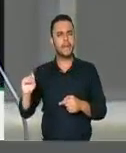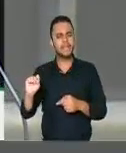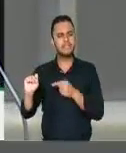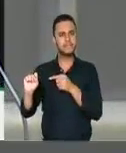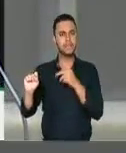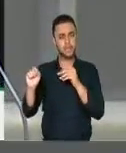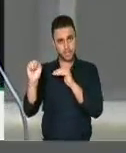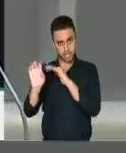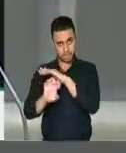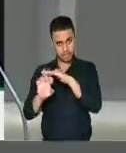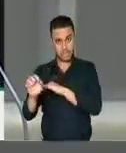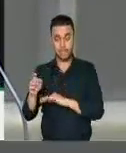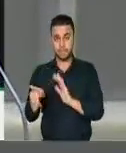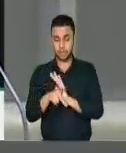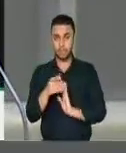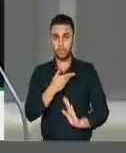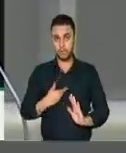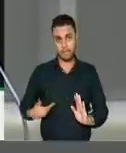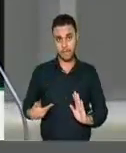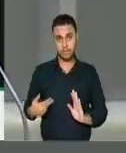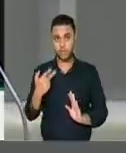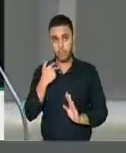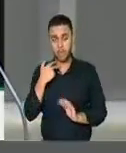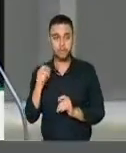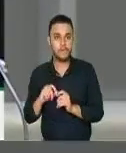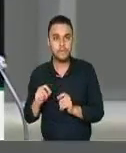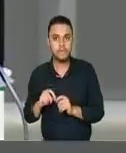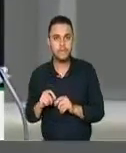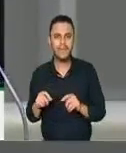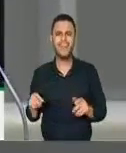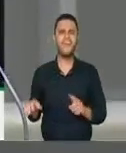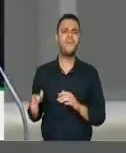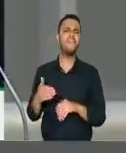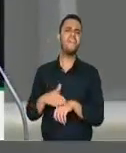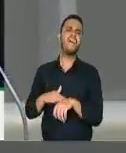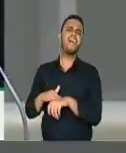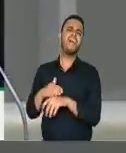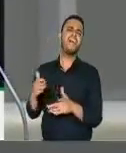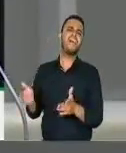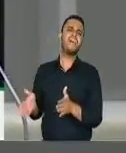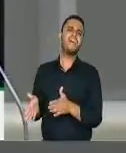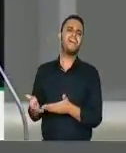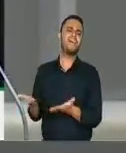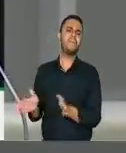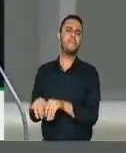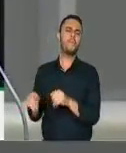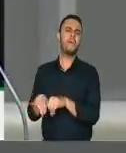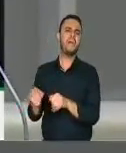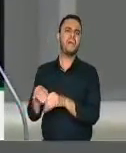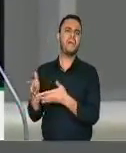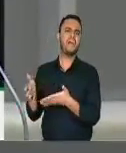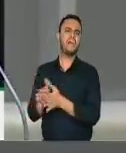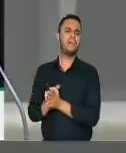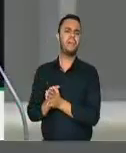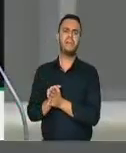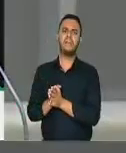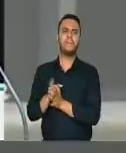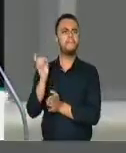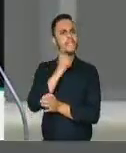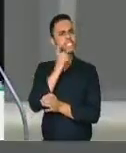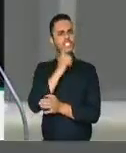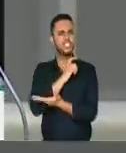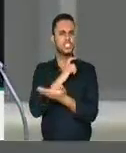para sua exploração, não pode fazê-lo. Isso é conversa. Ao transferir essa riqueza ao